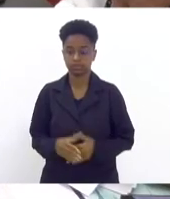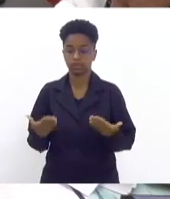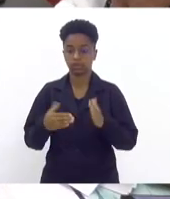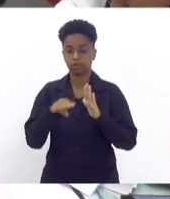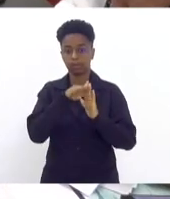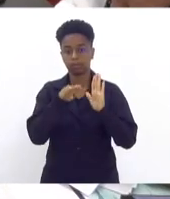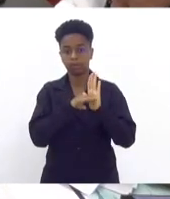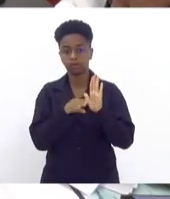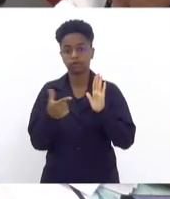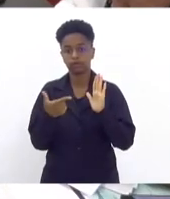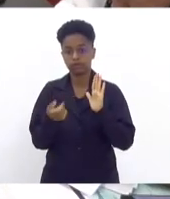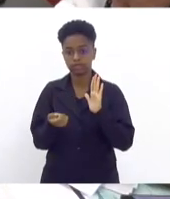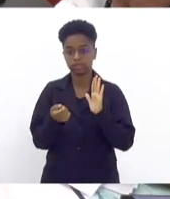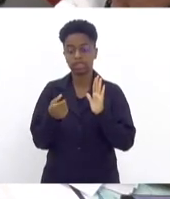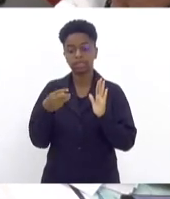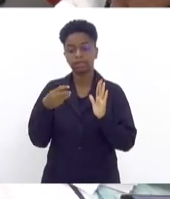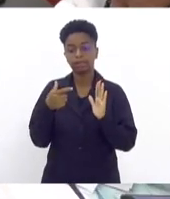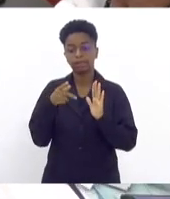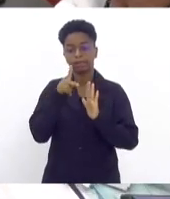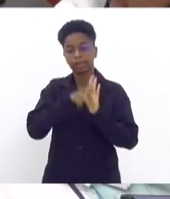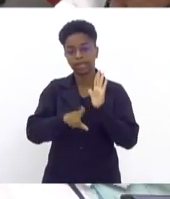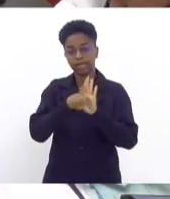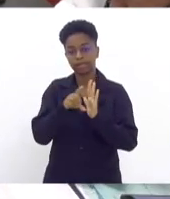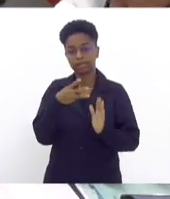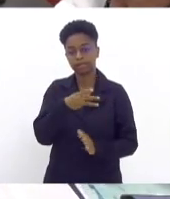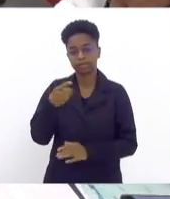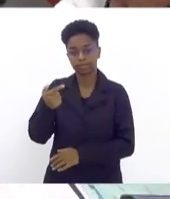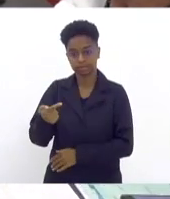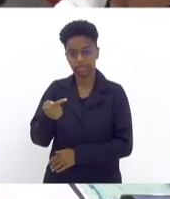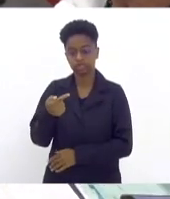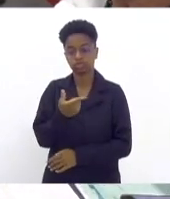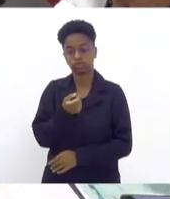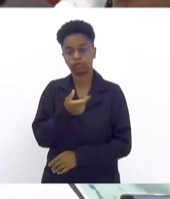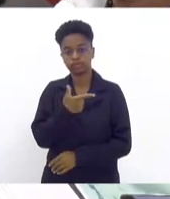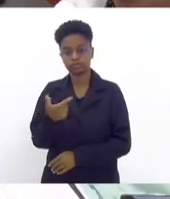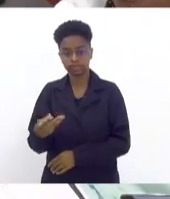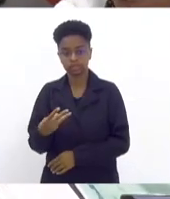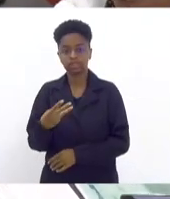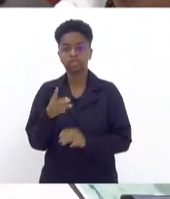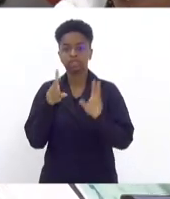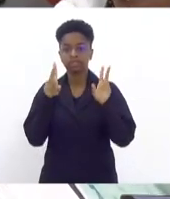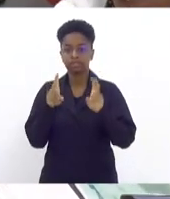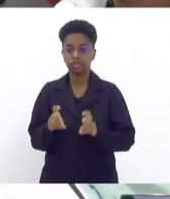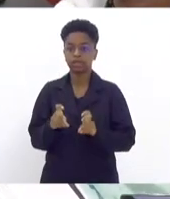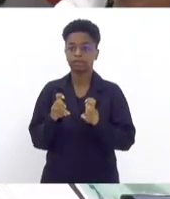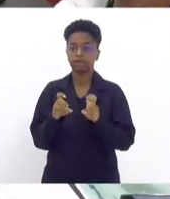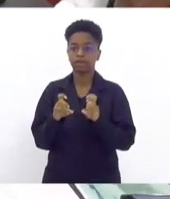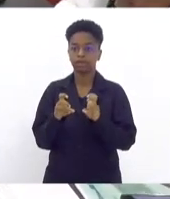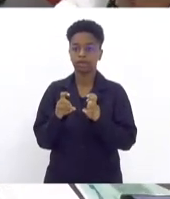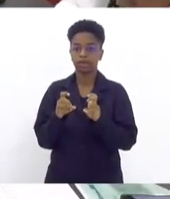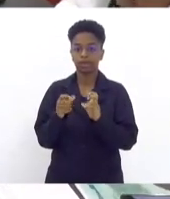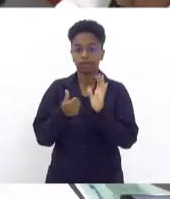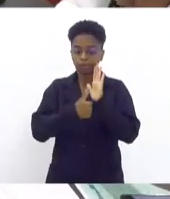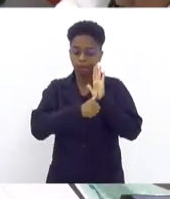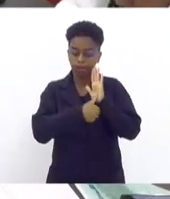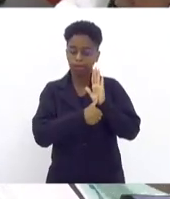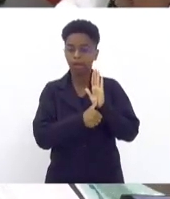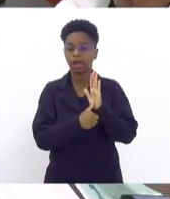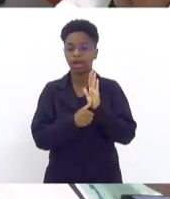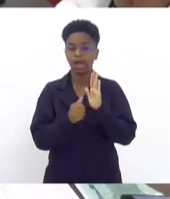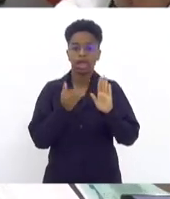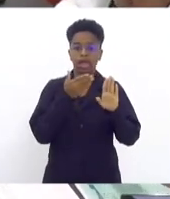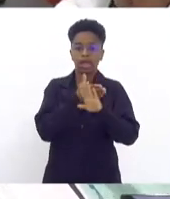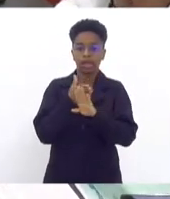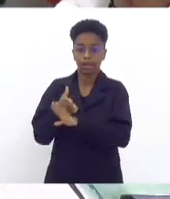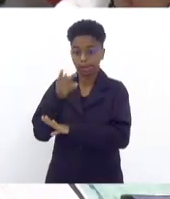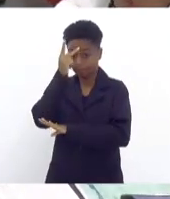pauta, o PL 337/2023, de autoria do deputado Carlinhos BNH, que dispõe sobre a obrigatoriedade de sistema de identificação biométrico na entrada dos